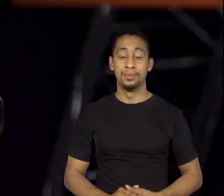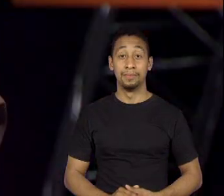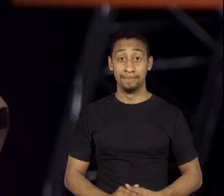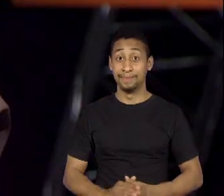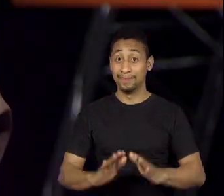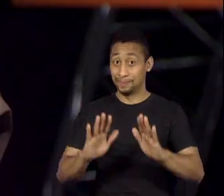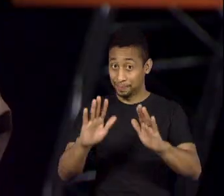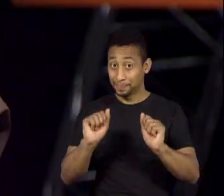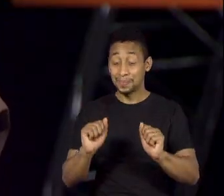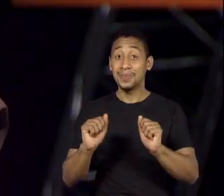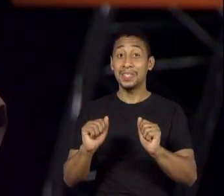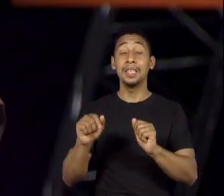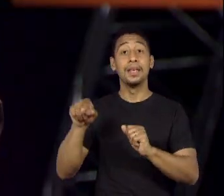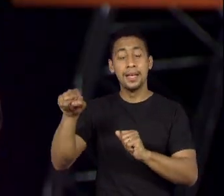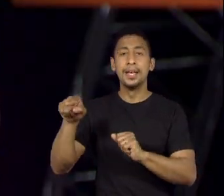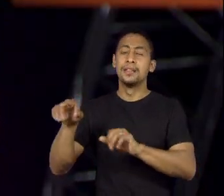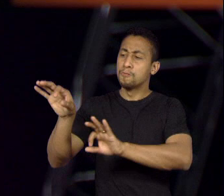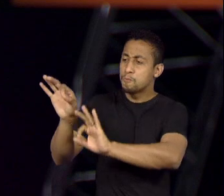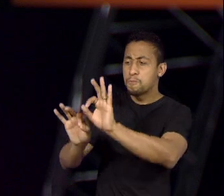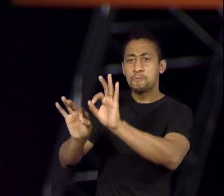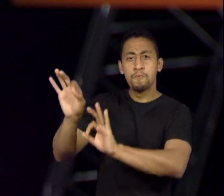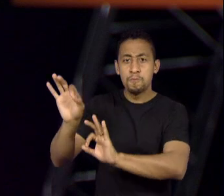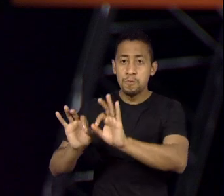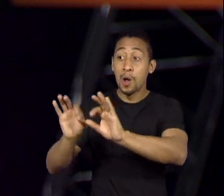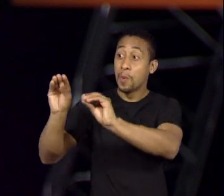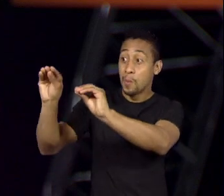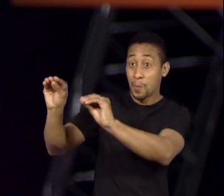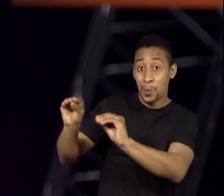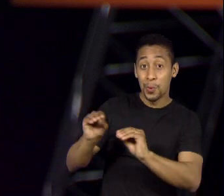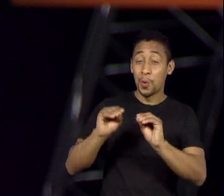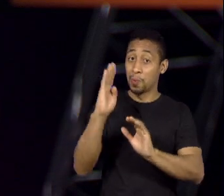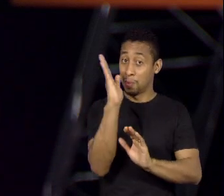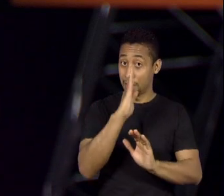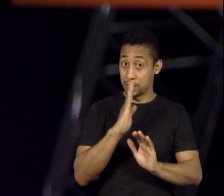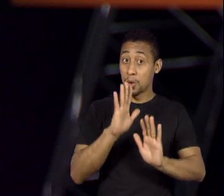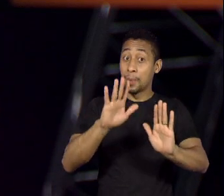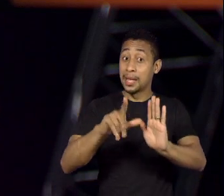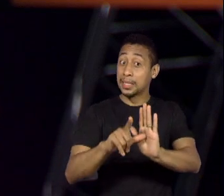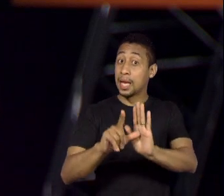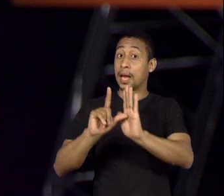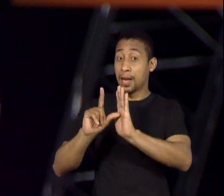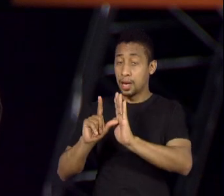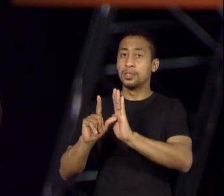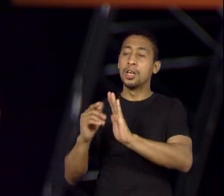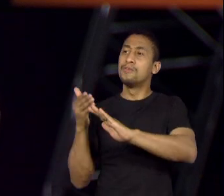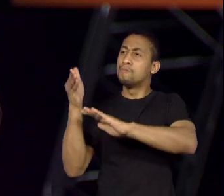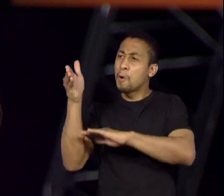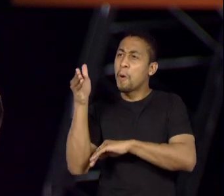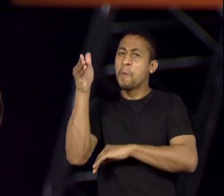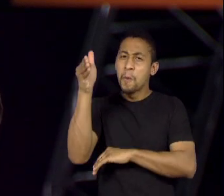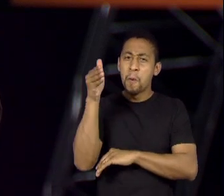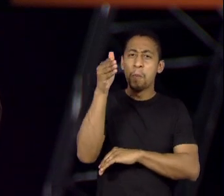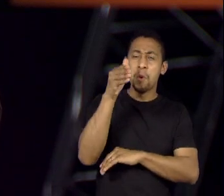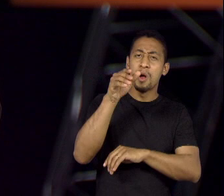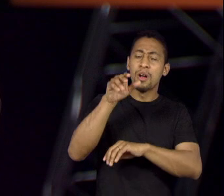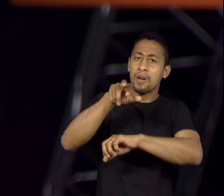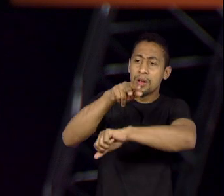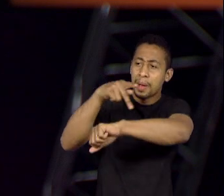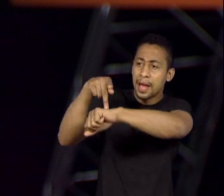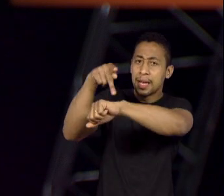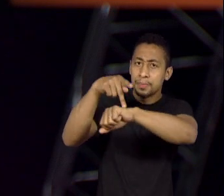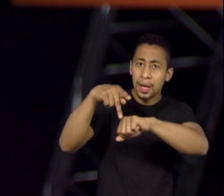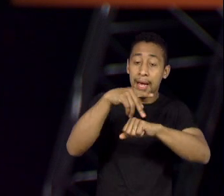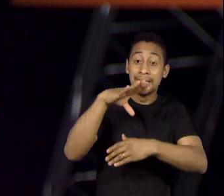Antes de chegar ao Brasil, Ilo Krugli leva sua arte a vários países da América Latina, conhecendo povos e realidades que